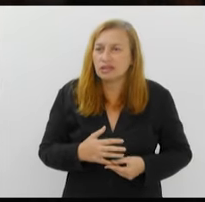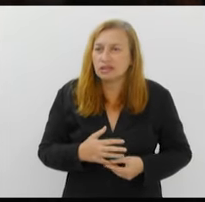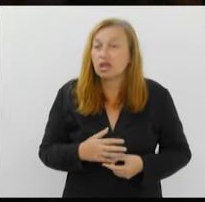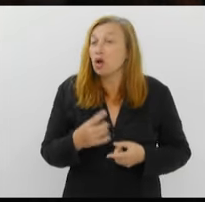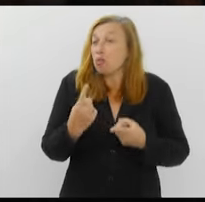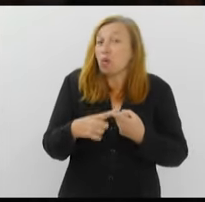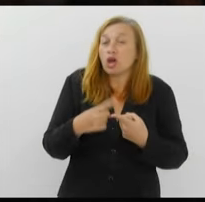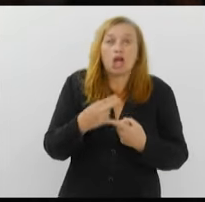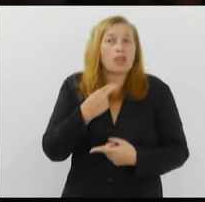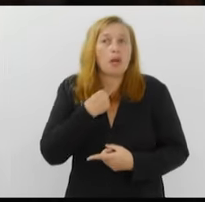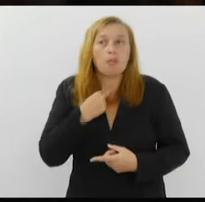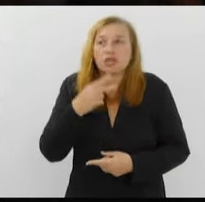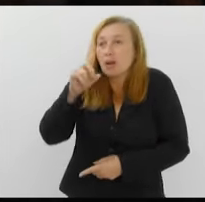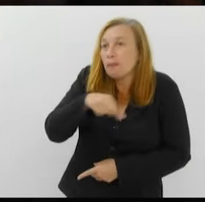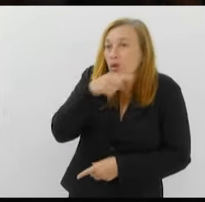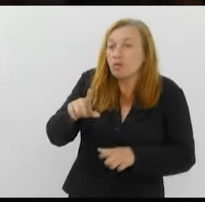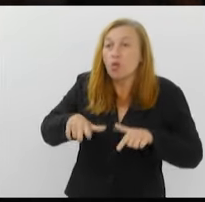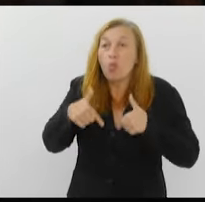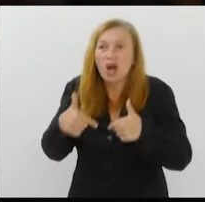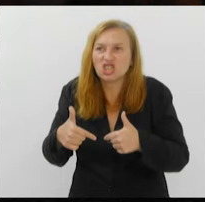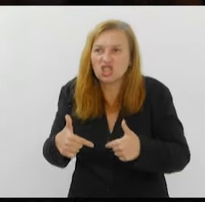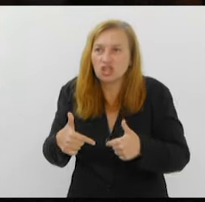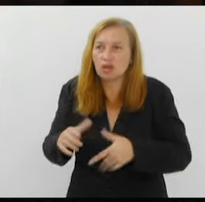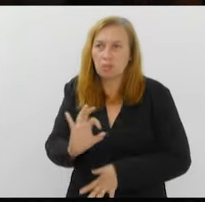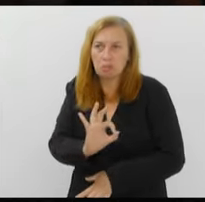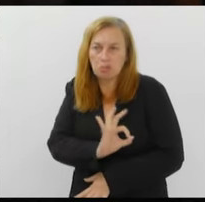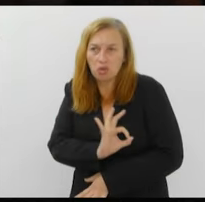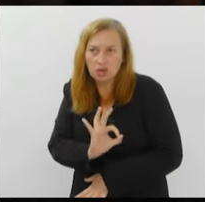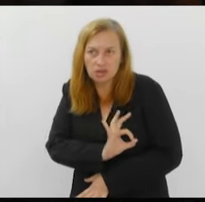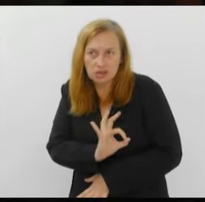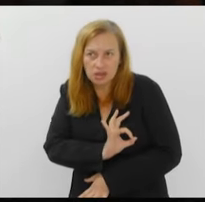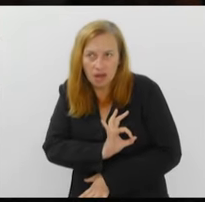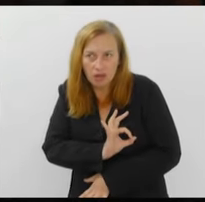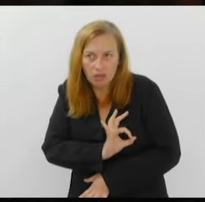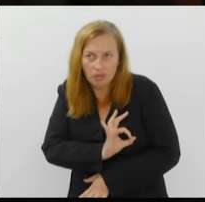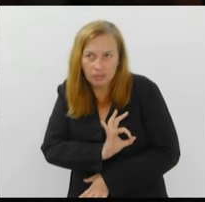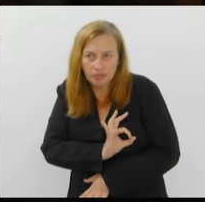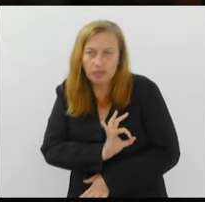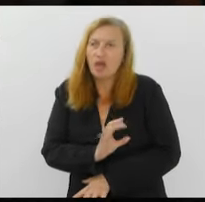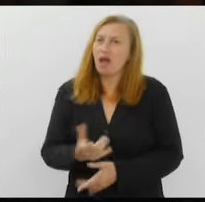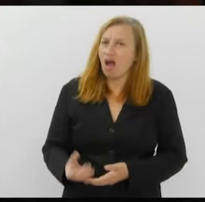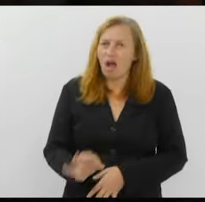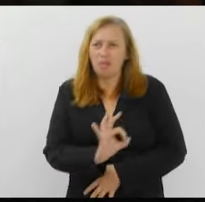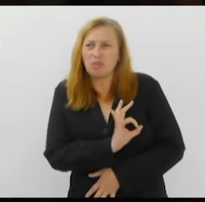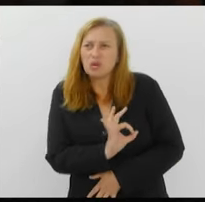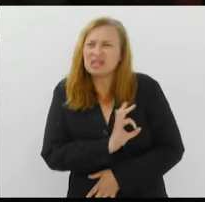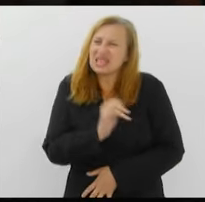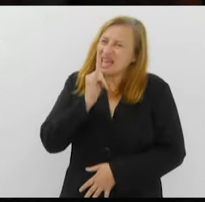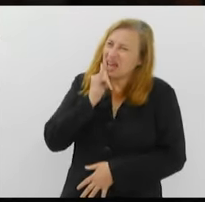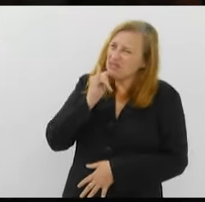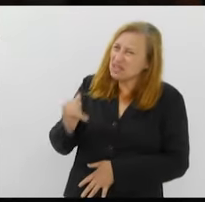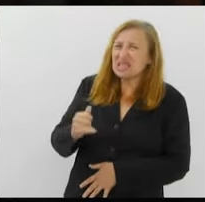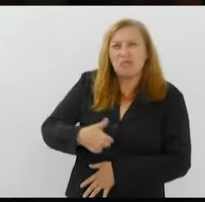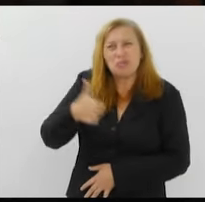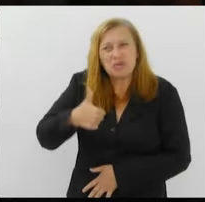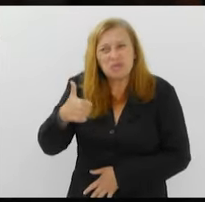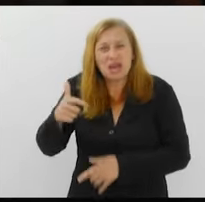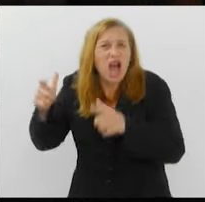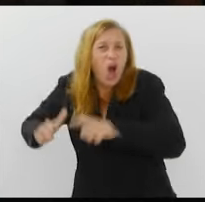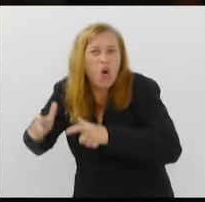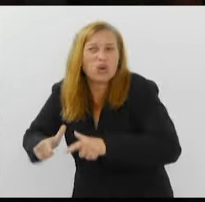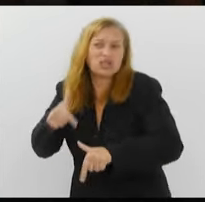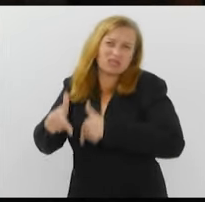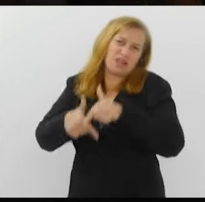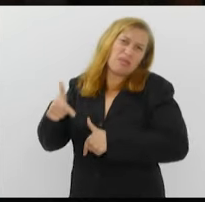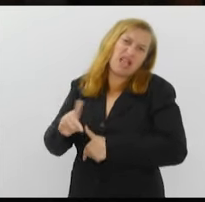se pode proibir uma ação policial e a polícia ter que avisar aonde vai fazer a